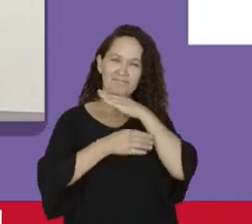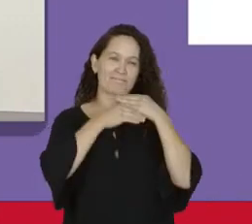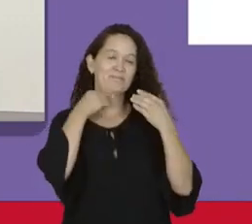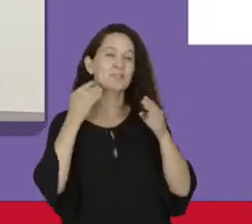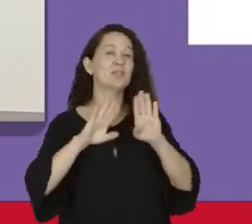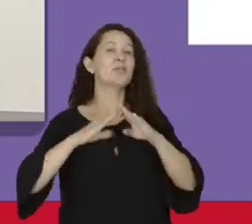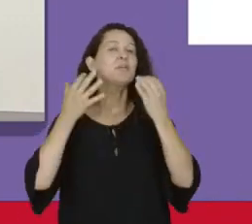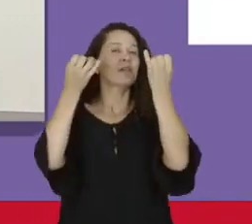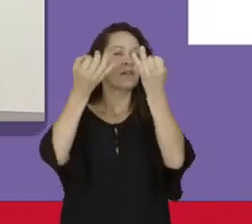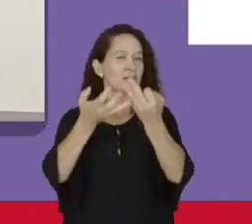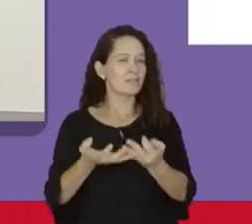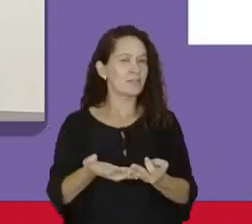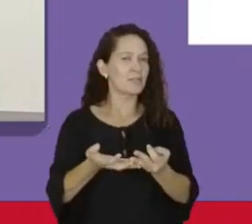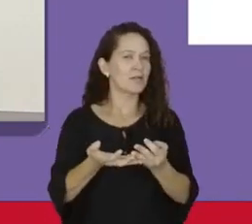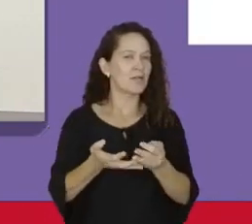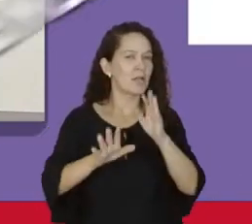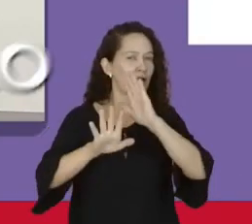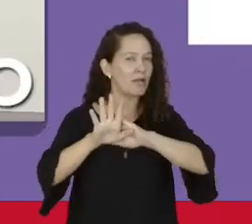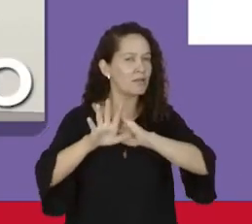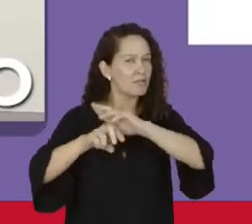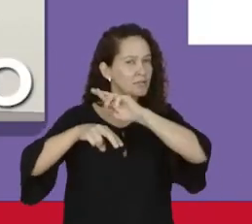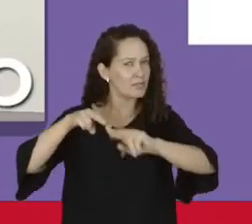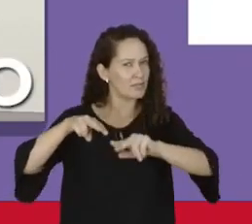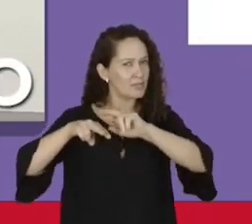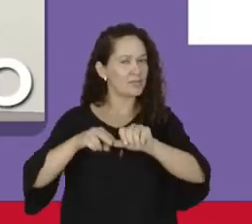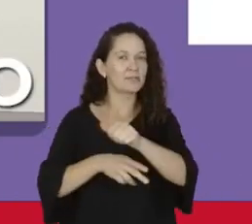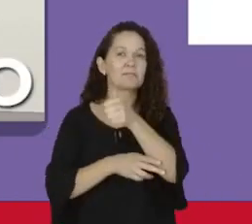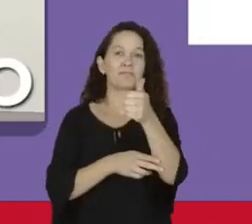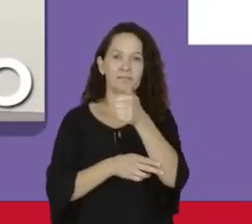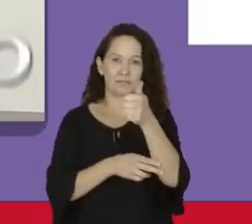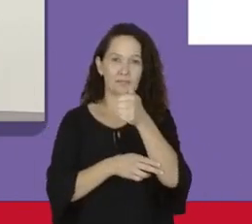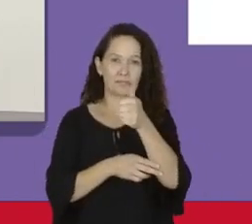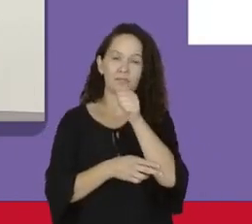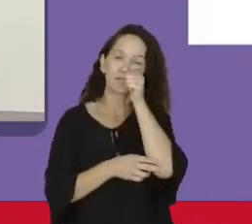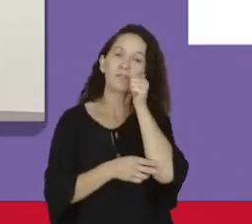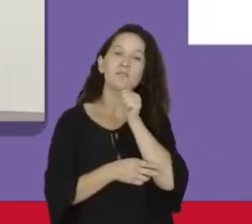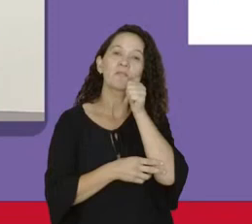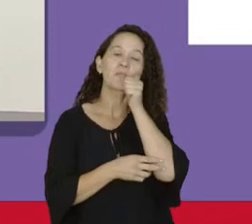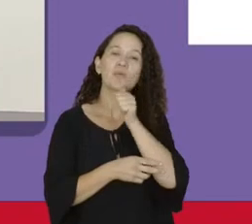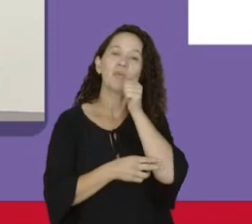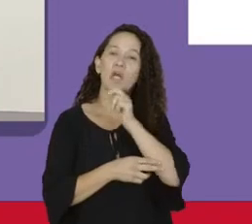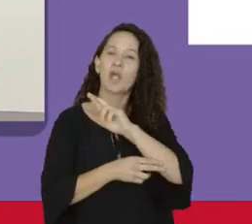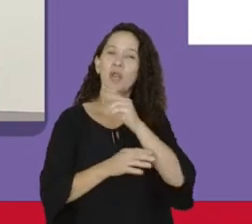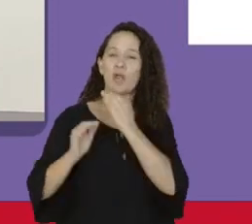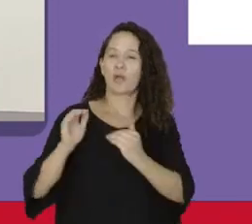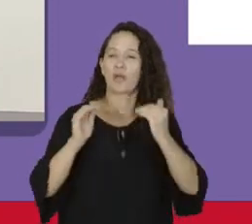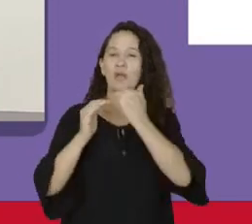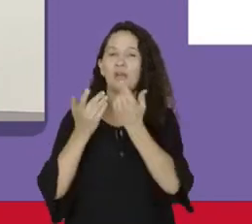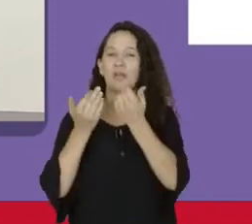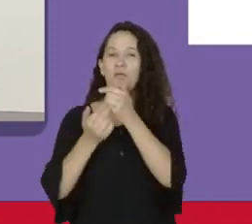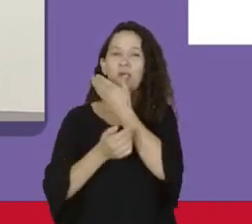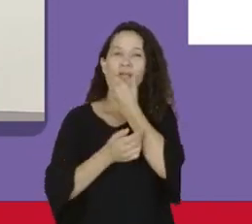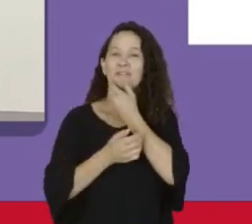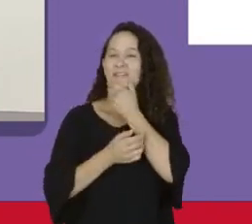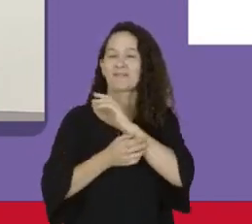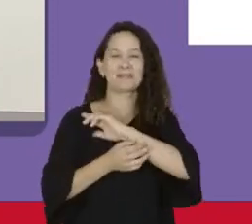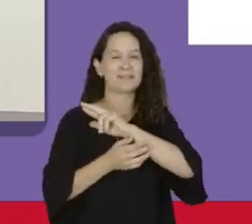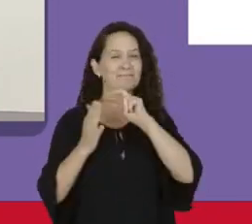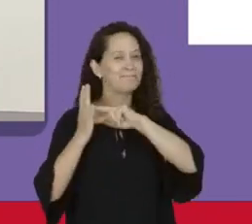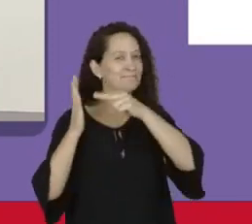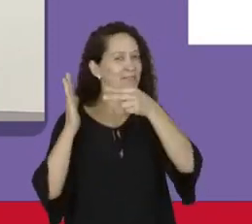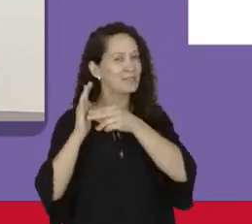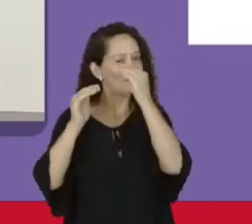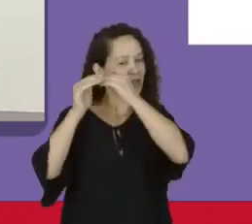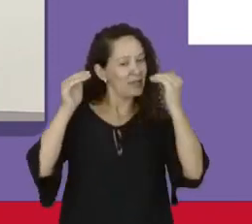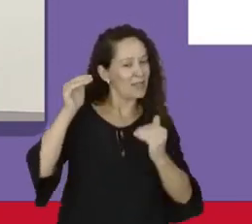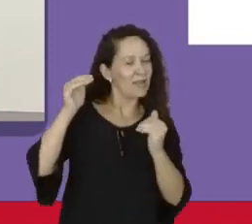definem, então, é a chamada ideologia de gênero. Primeiro, as mulheres não são iguais aos homens. Isso